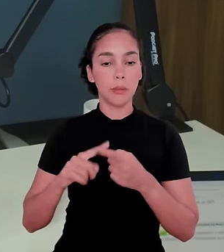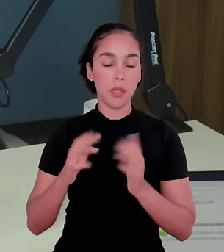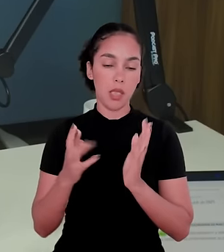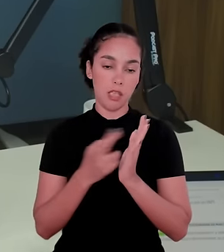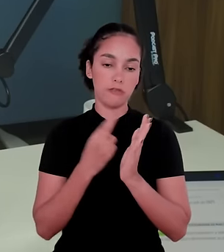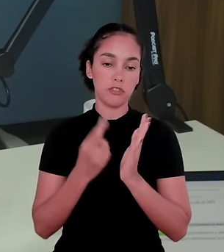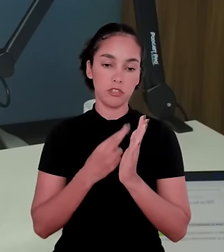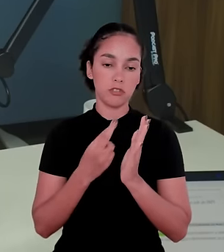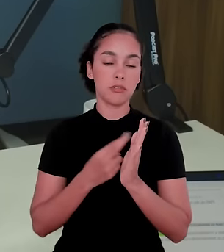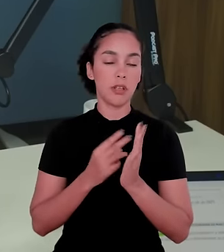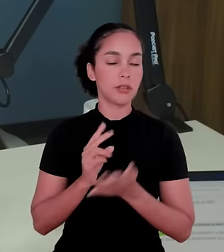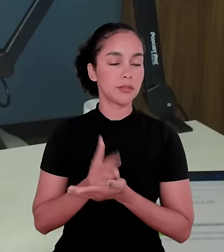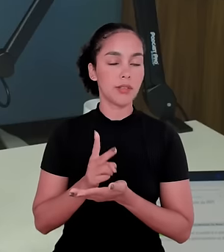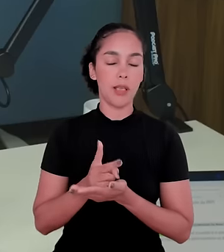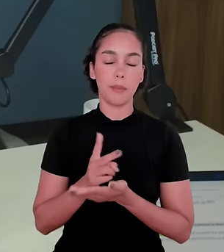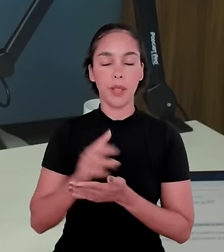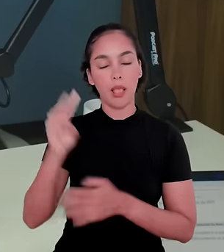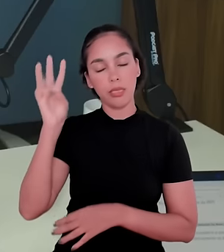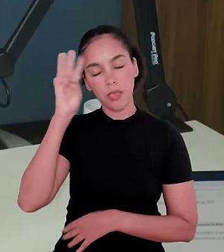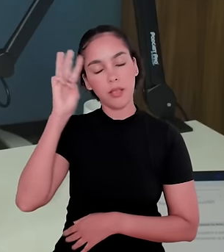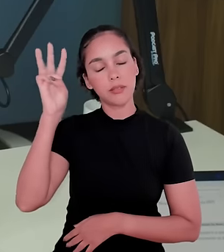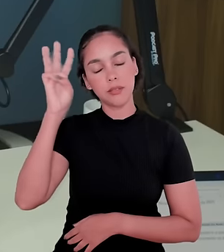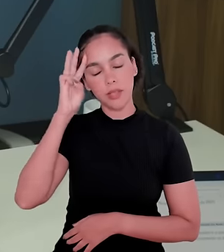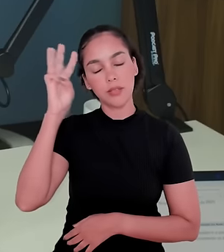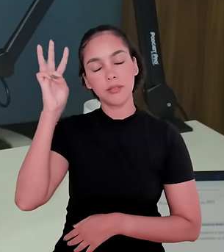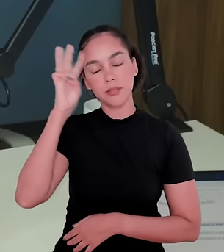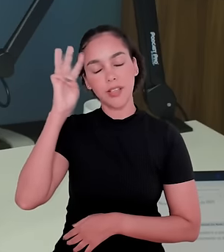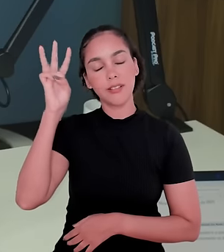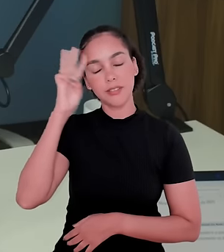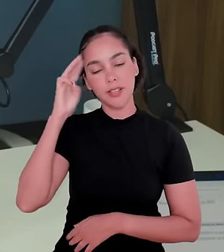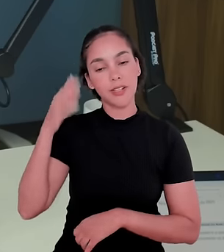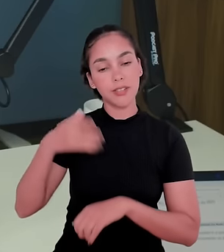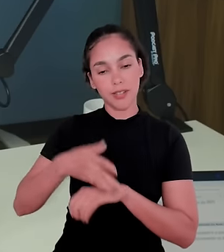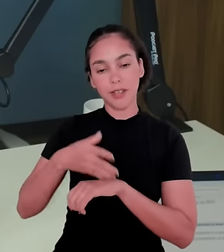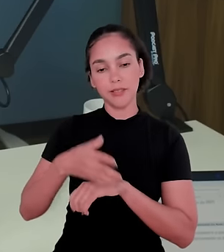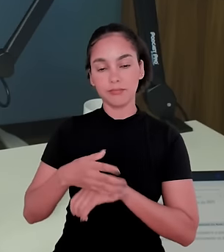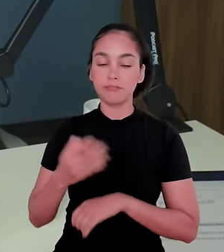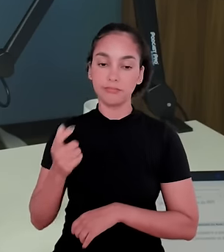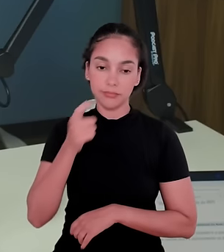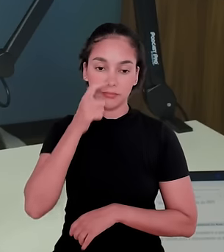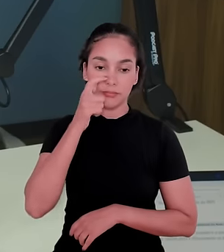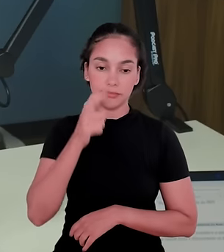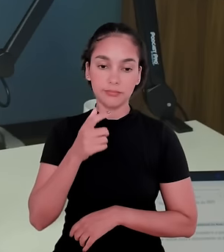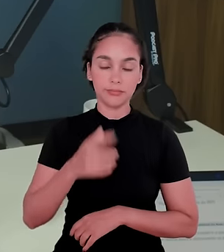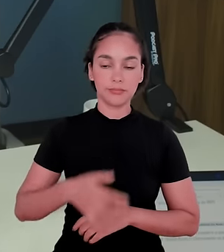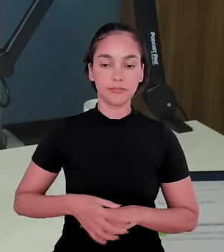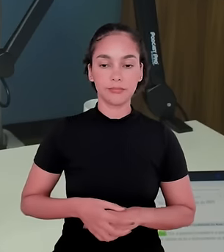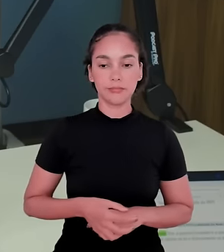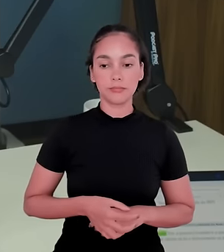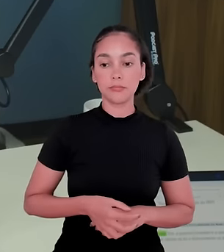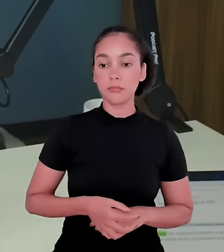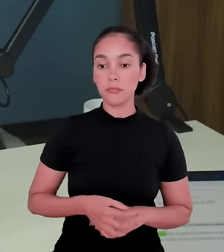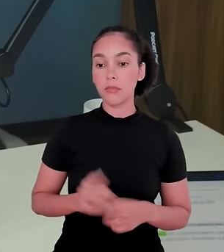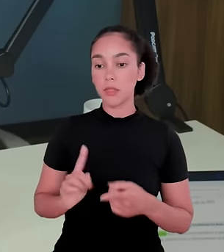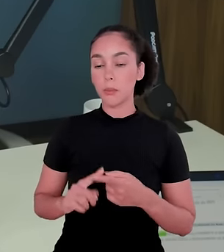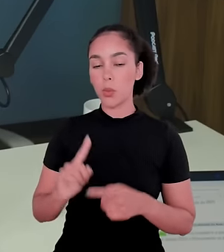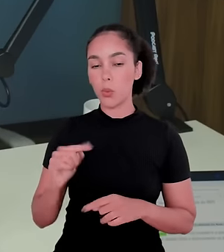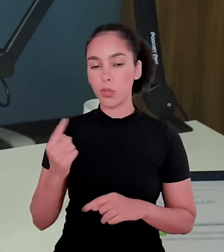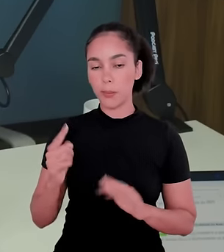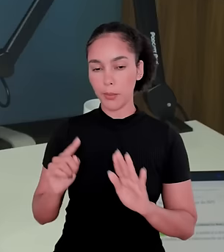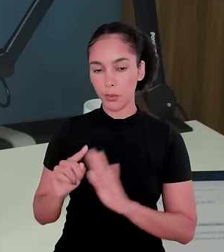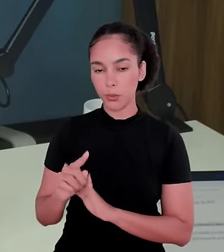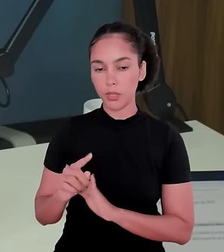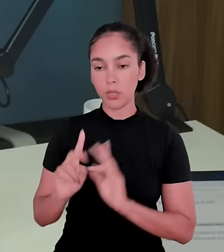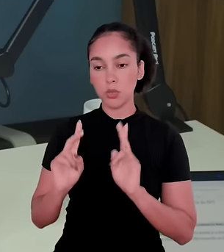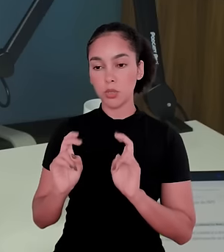revistas que são periódicas todas as terças-feiras né então bem interessante o que ela trouxe pra gente né legal e outra pergunta aqui também a